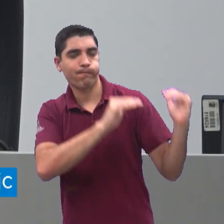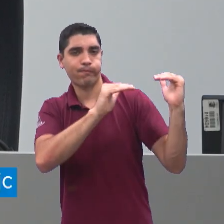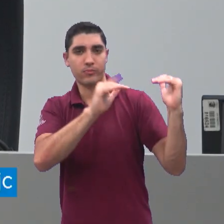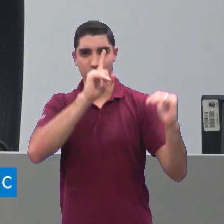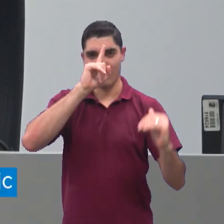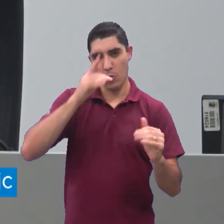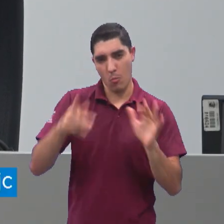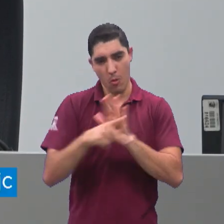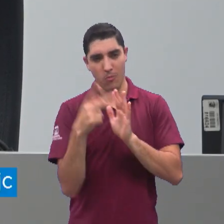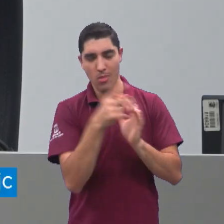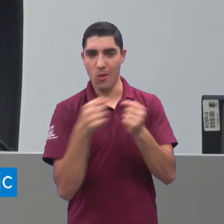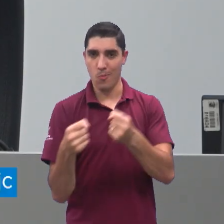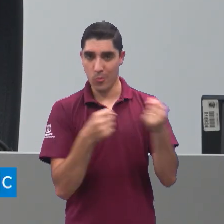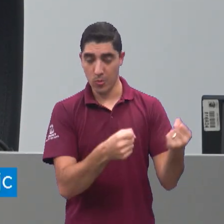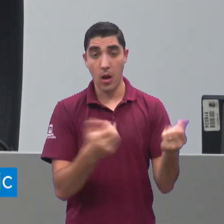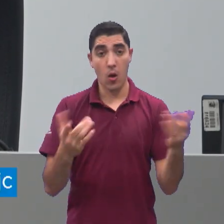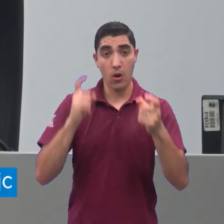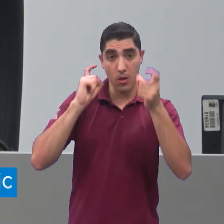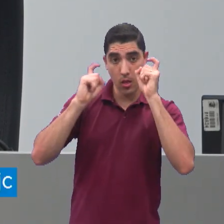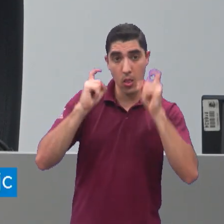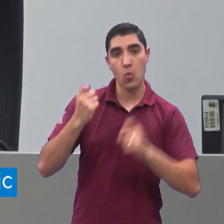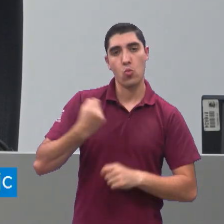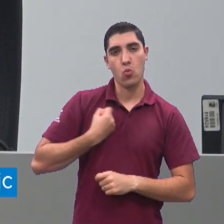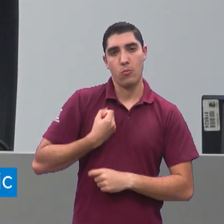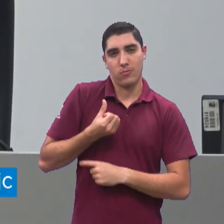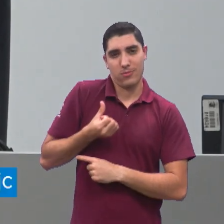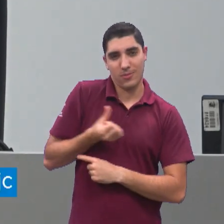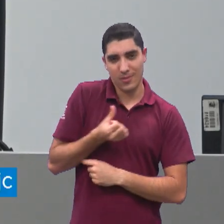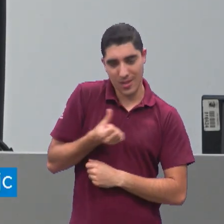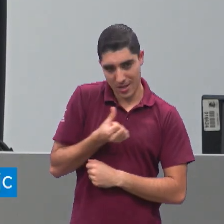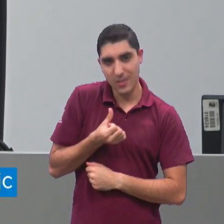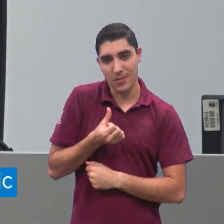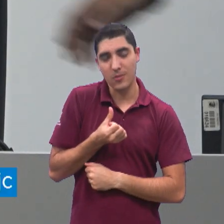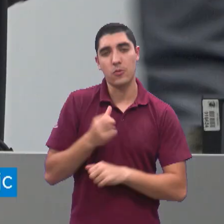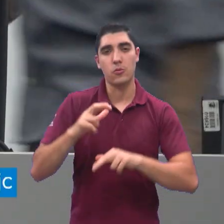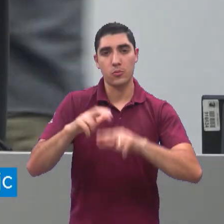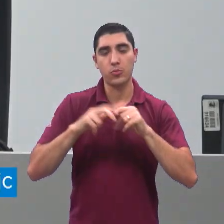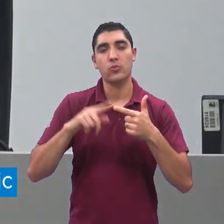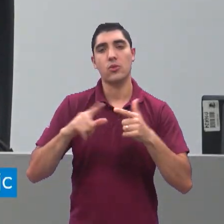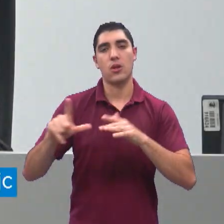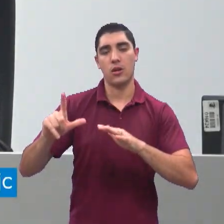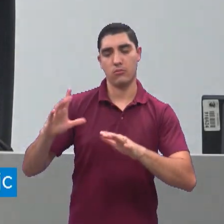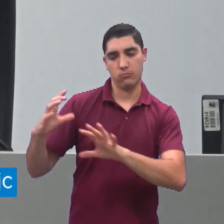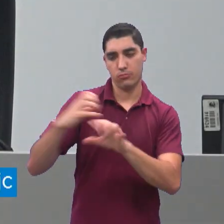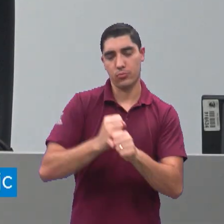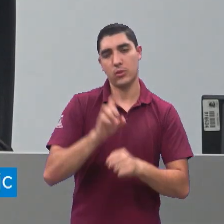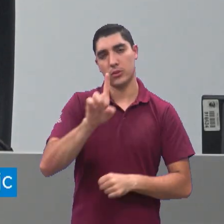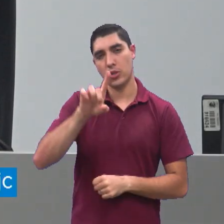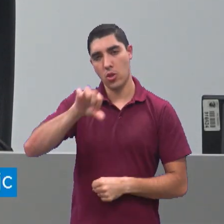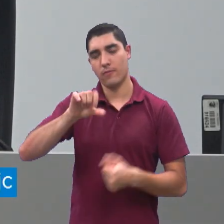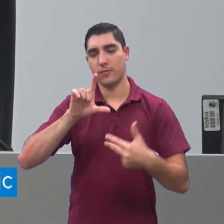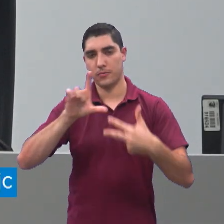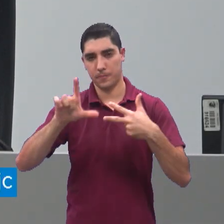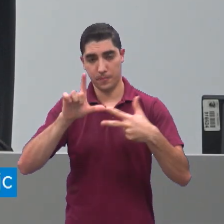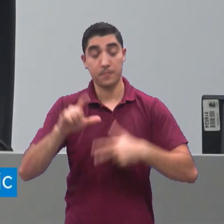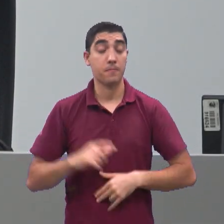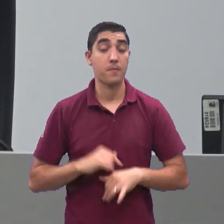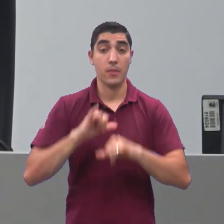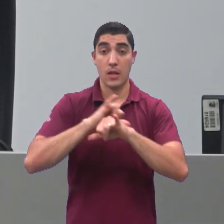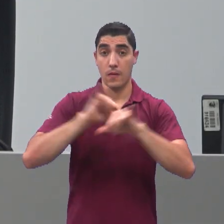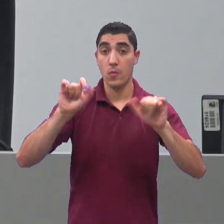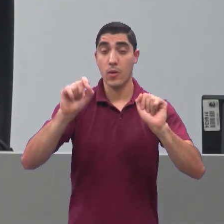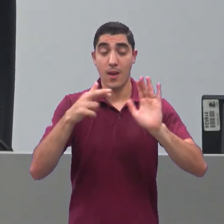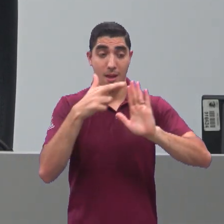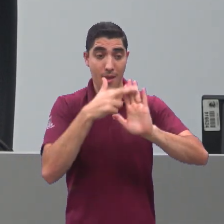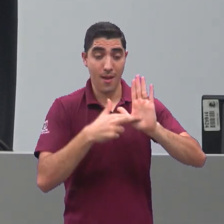da 2ª sessão legislativa da 19ª legislatura. Informo a todos os presentes que nos termos regimentais